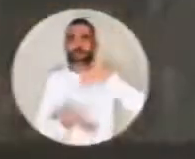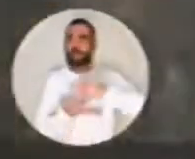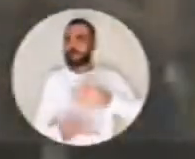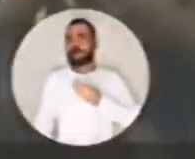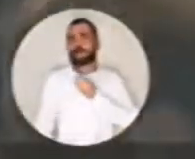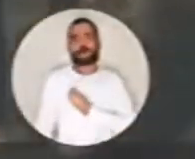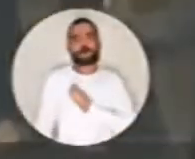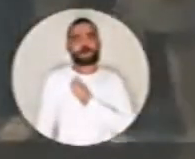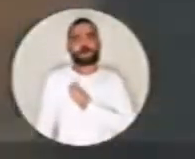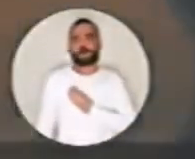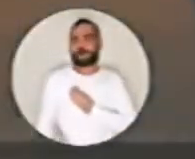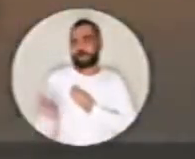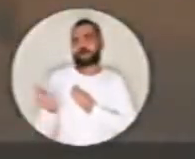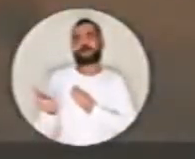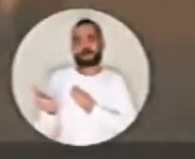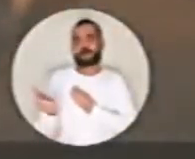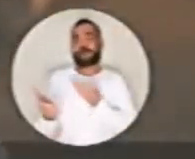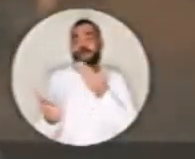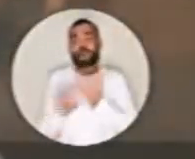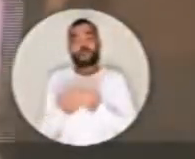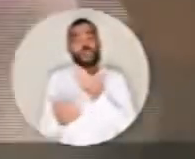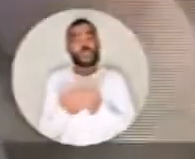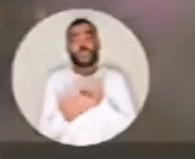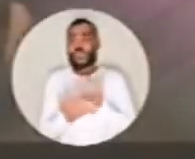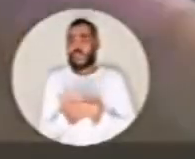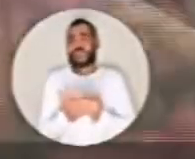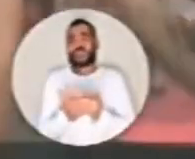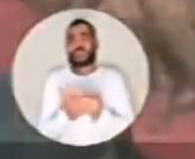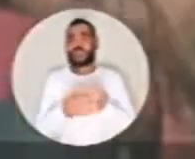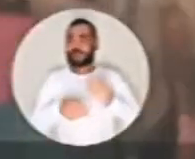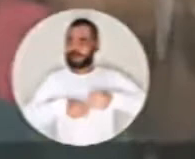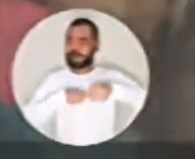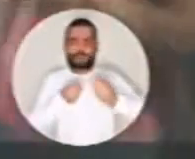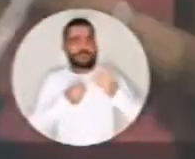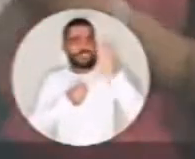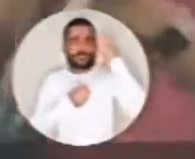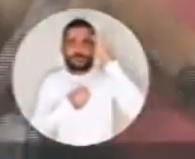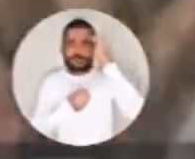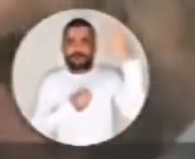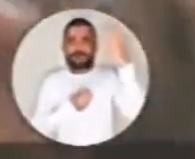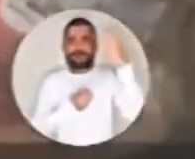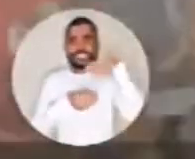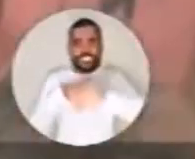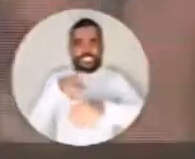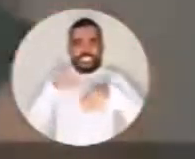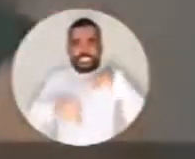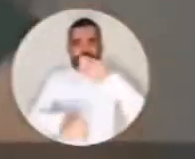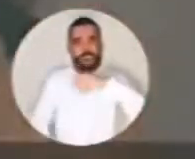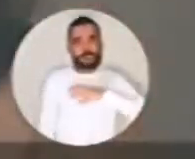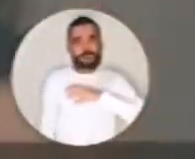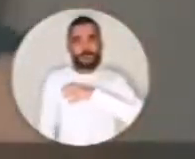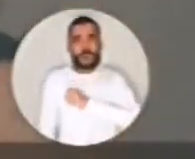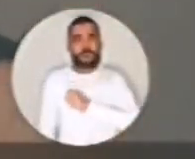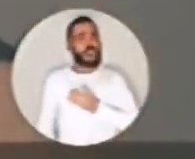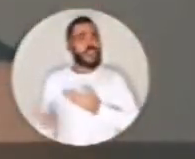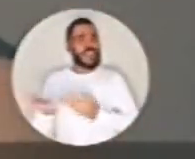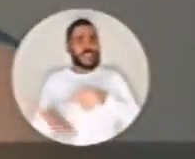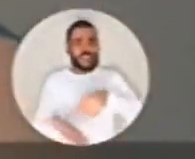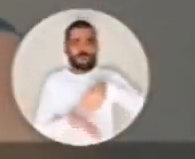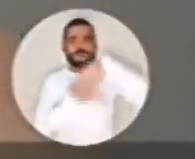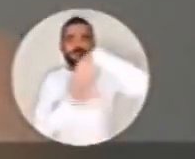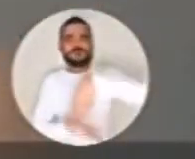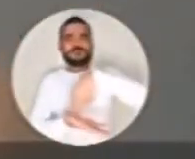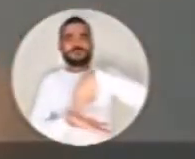eu queria ver na minha vida. Estudiosa, inteligente, a Carrascal com muito amor. Porque ele vai ter uma